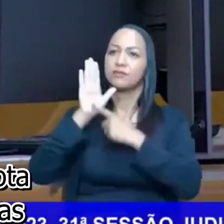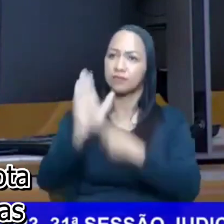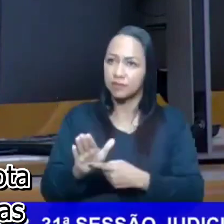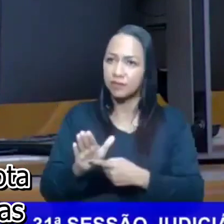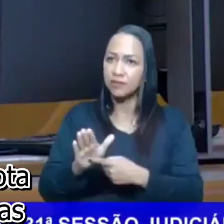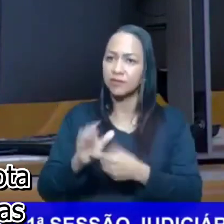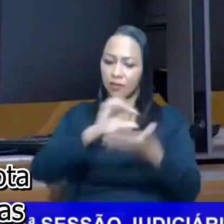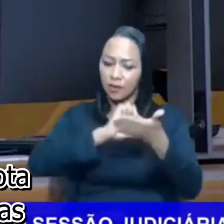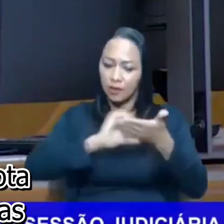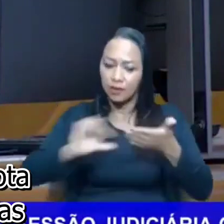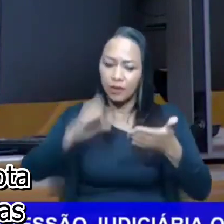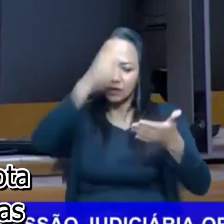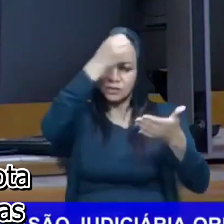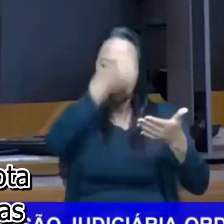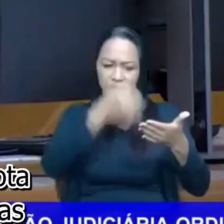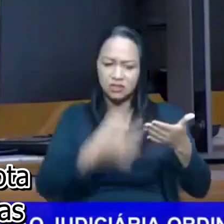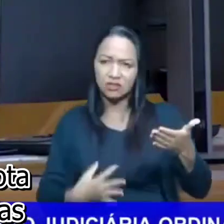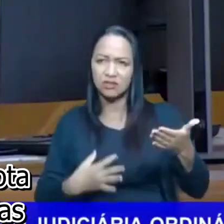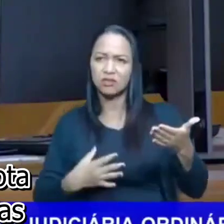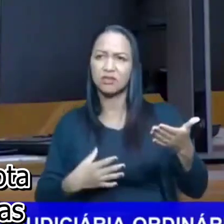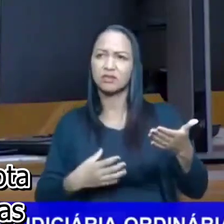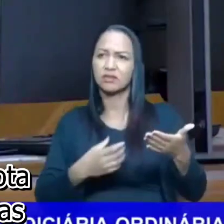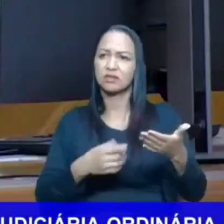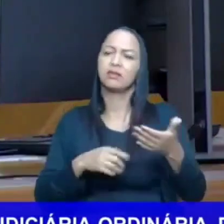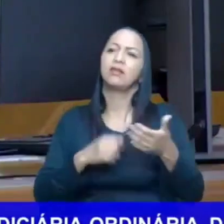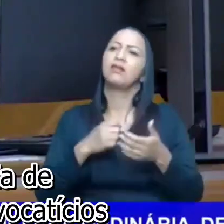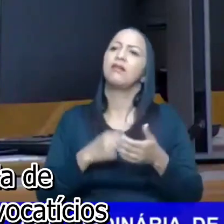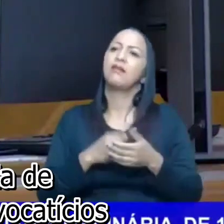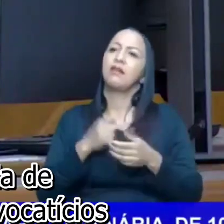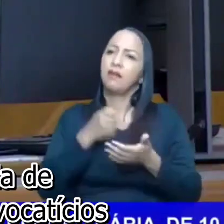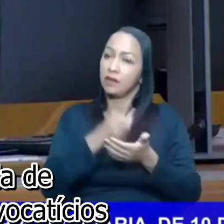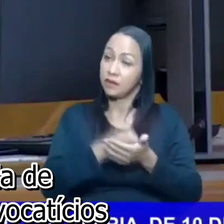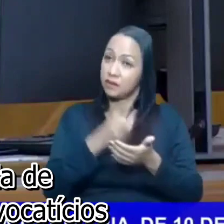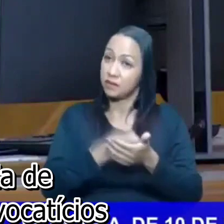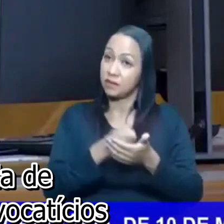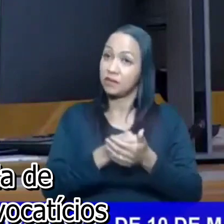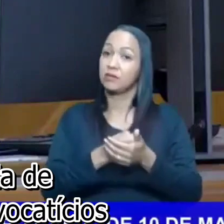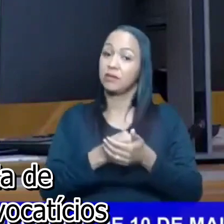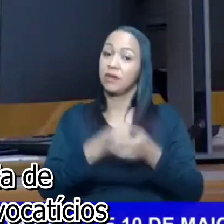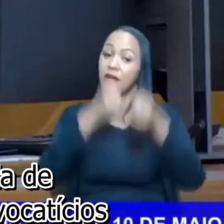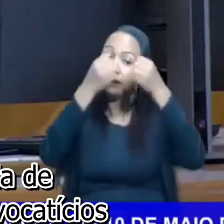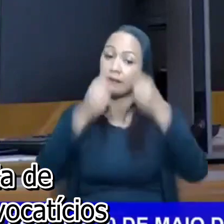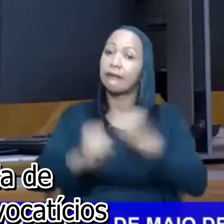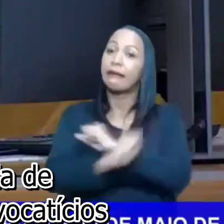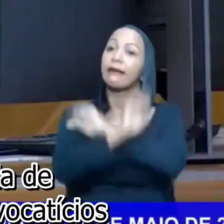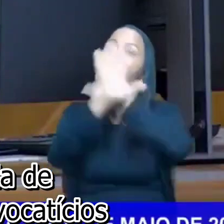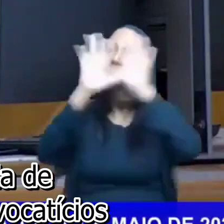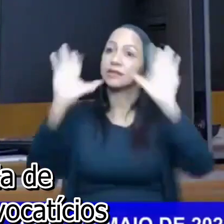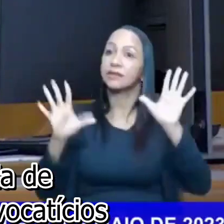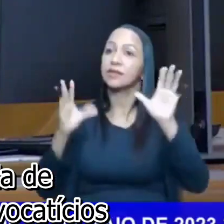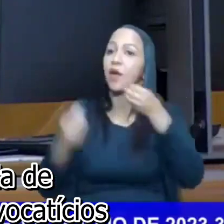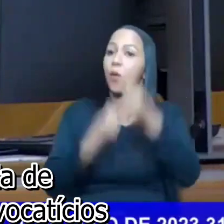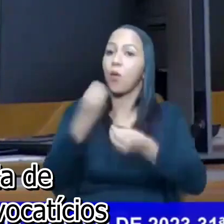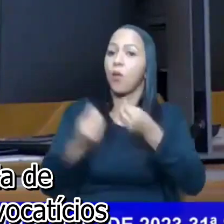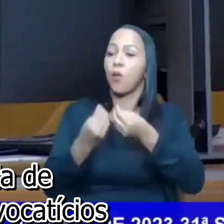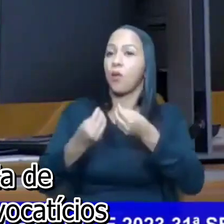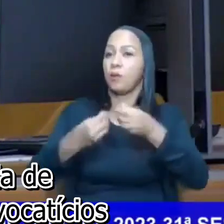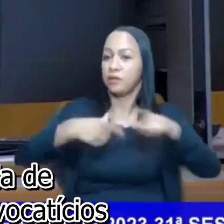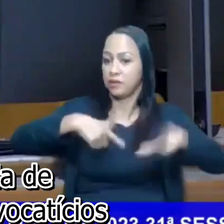nota explicativa, porque uma das insurgências do Ministério Público foi quanto à ausência de esclarecimento da forma como os